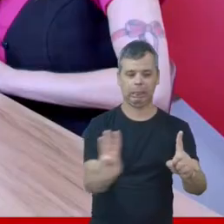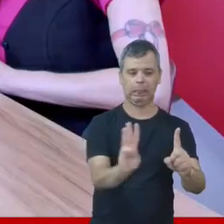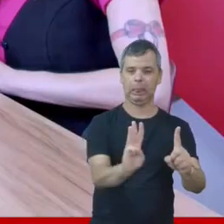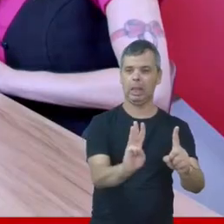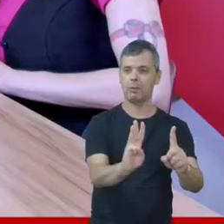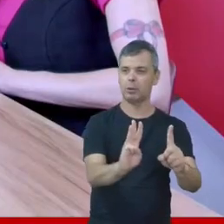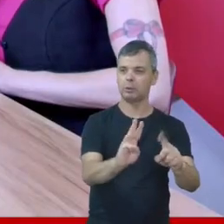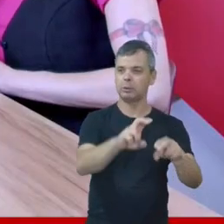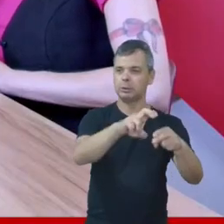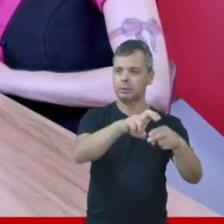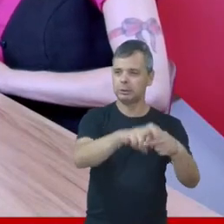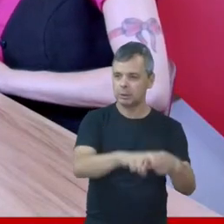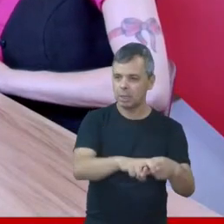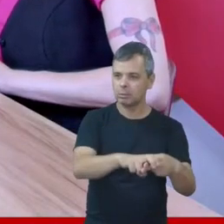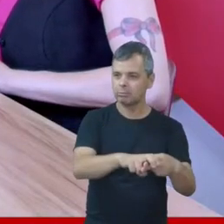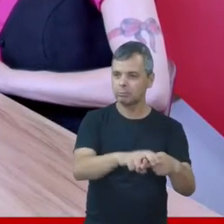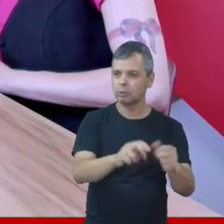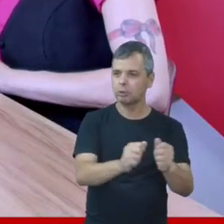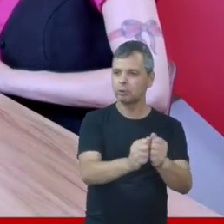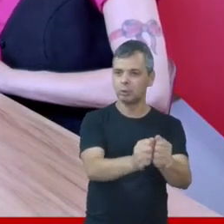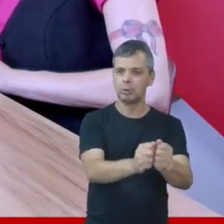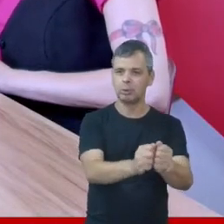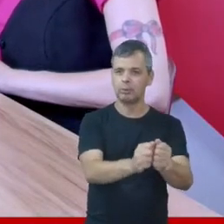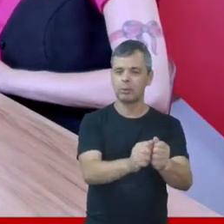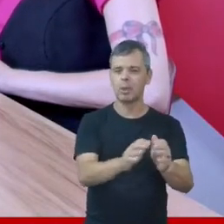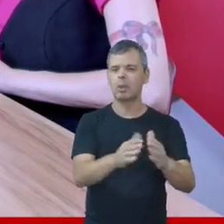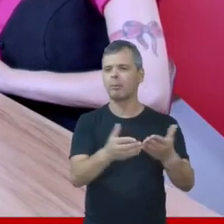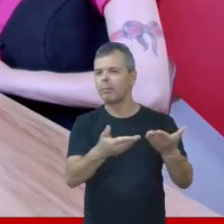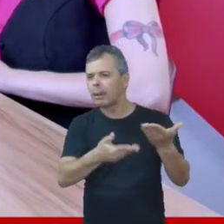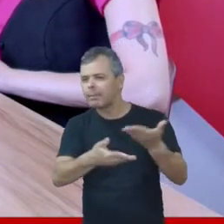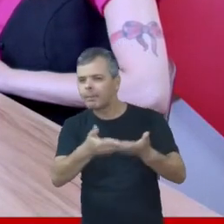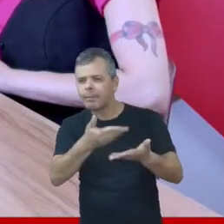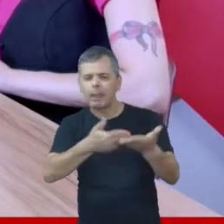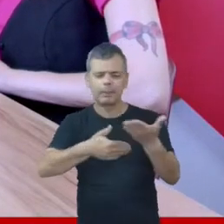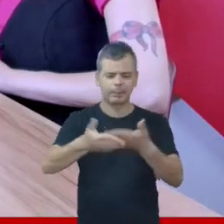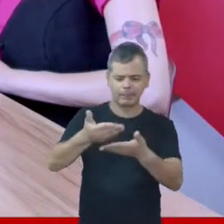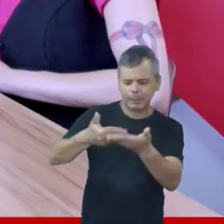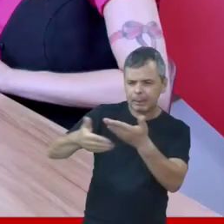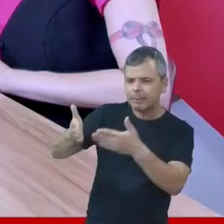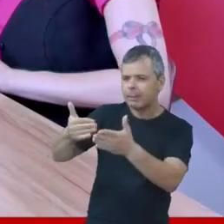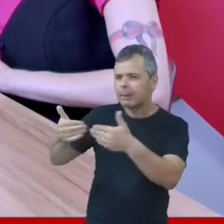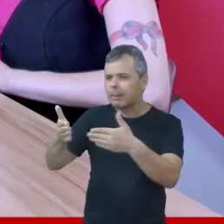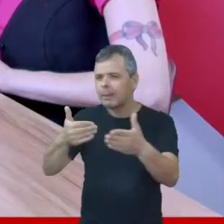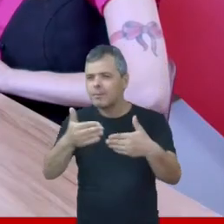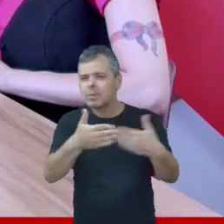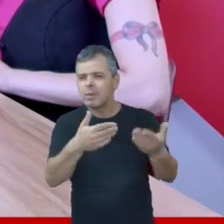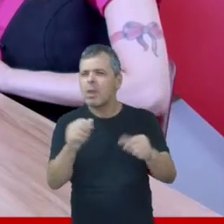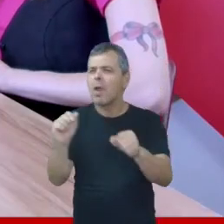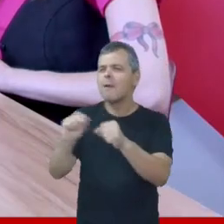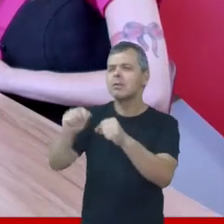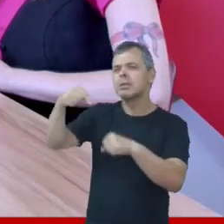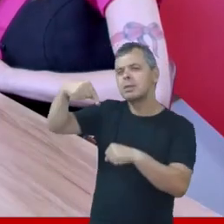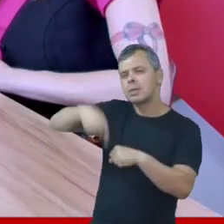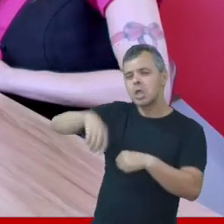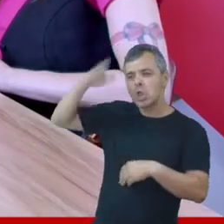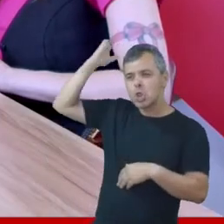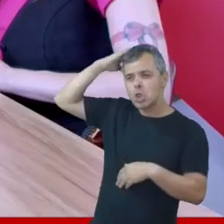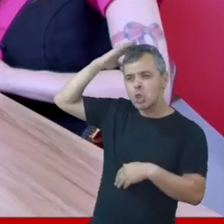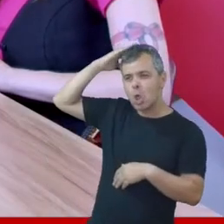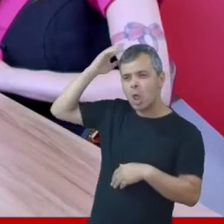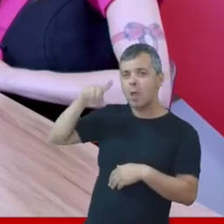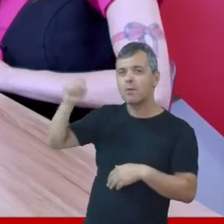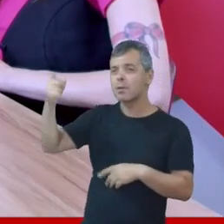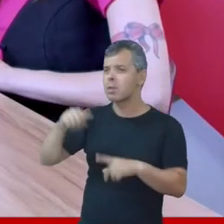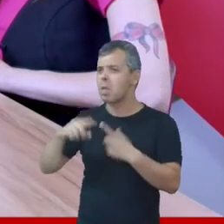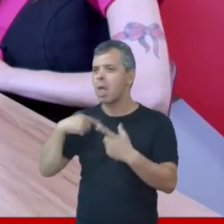com a gente. Sentei lá. E aí, conversa vai, conversa vem. O que você tá fazendo aqui no Pará? Tô vendo que seu